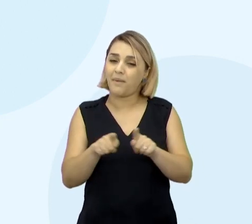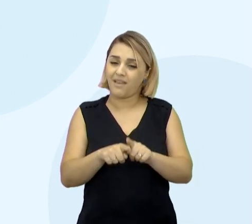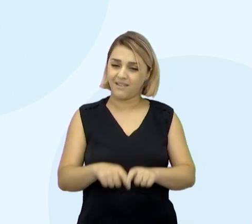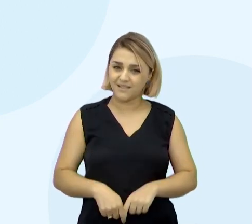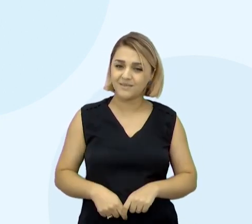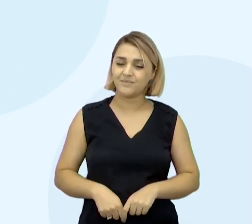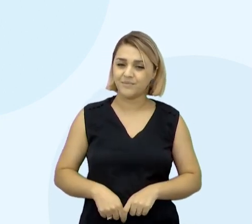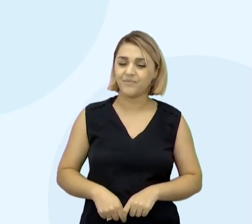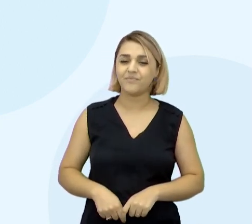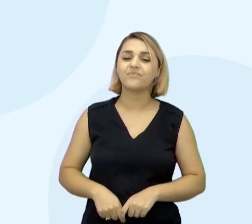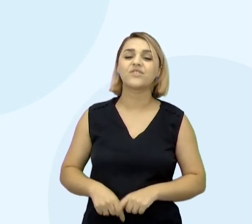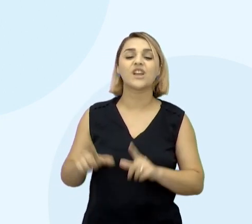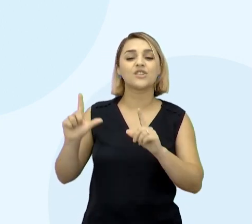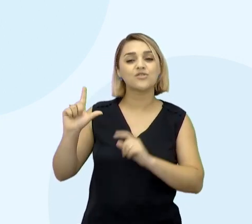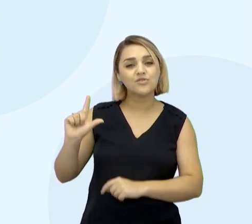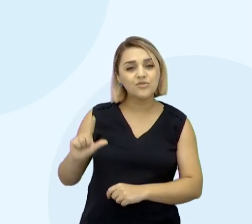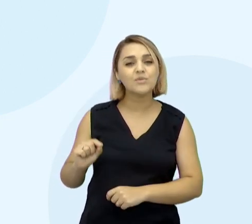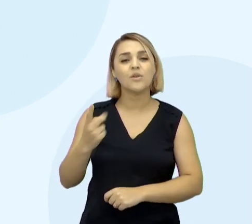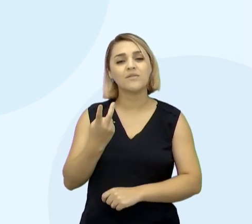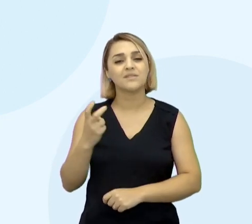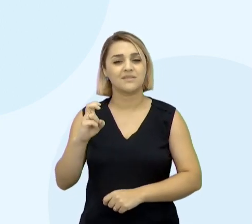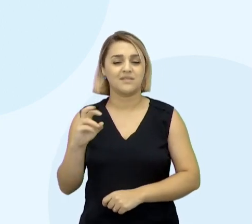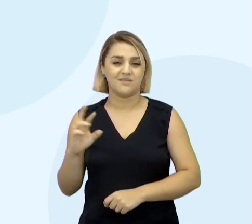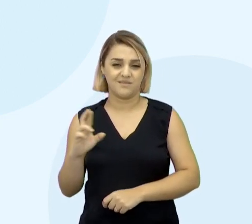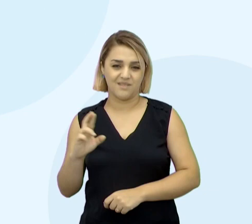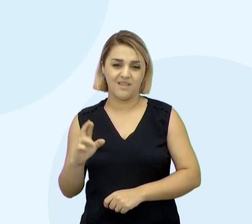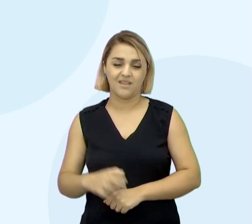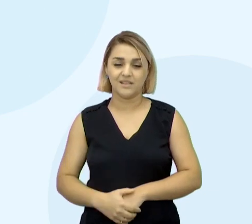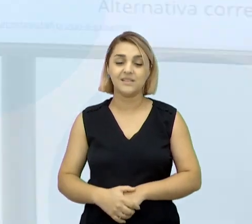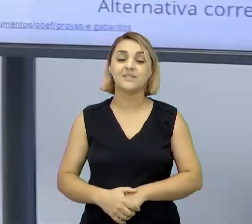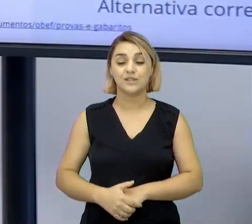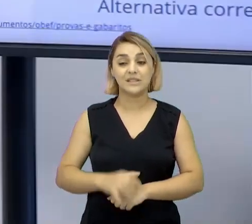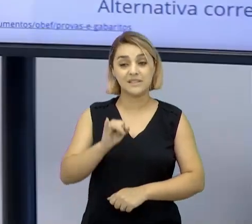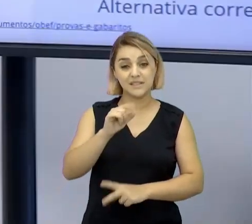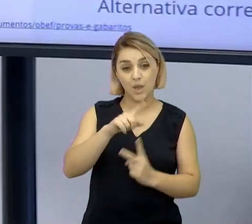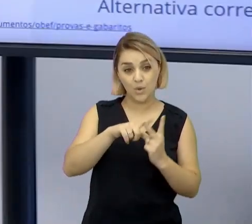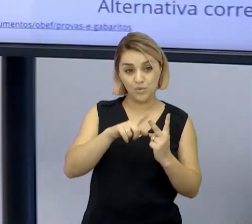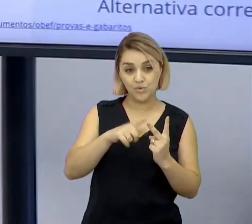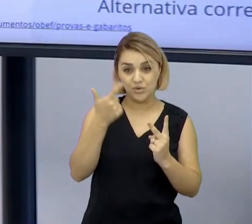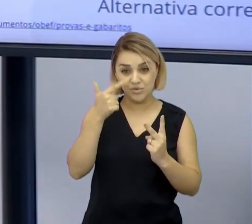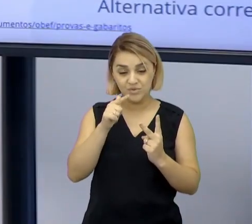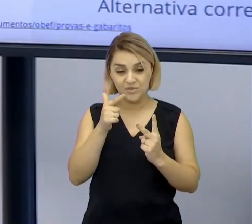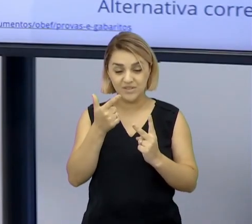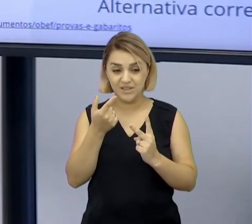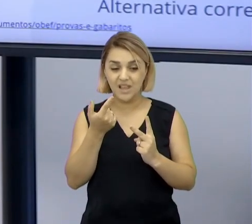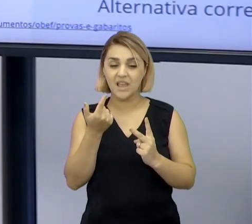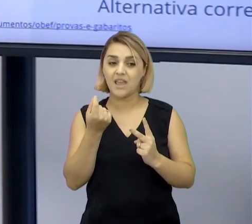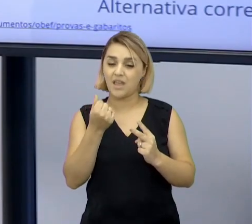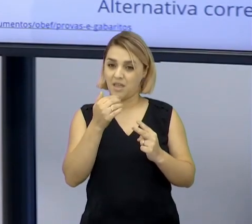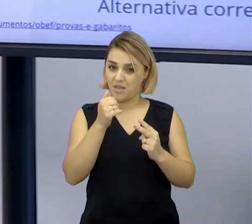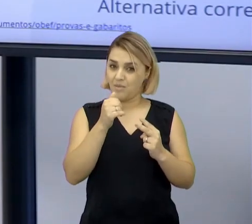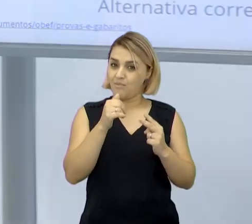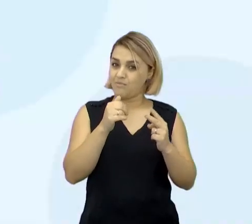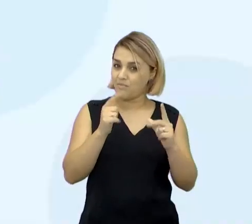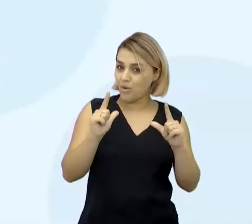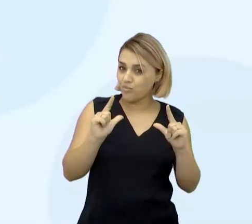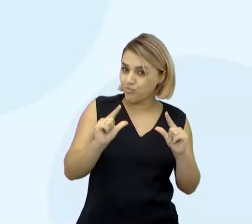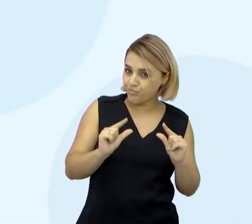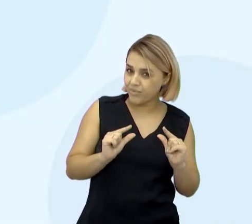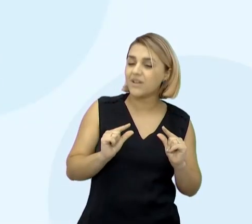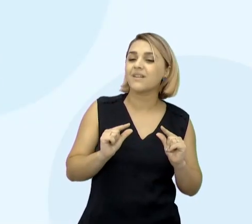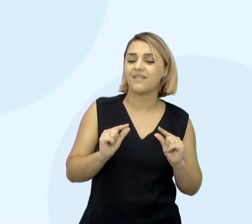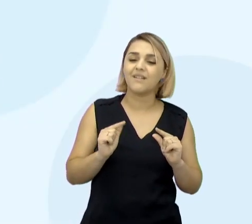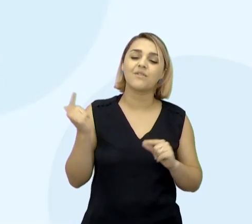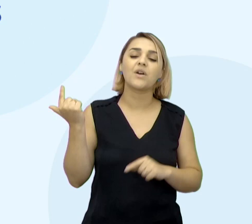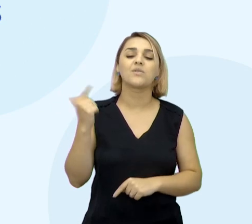para 25. Então, se os 2 reduzirem, eles conseguem poupar. Alternativa correta, a C.